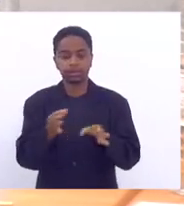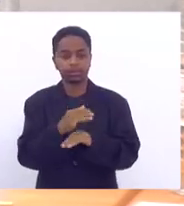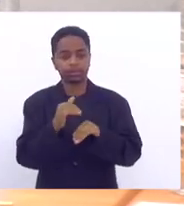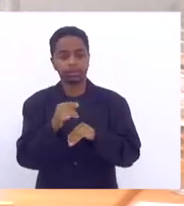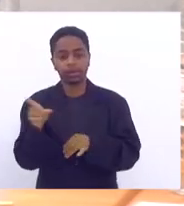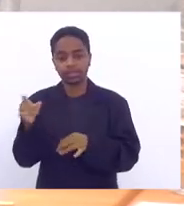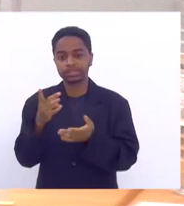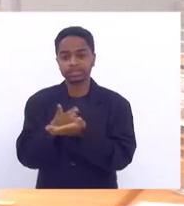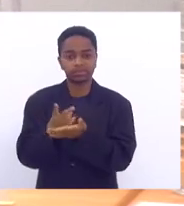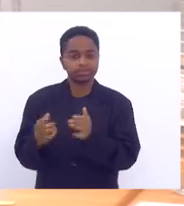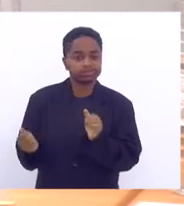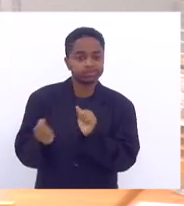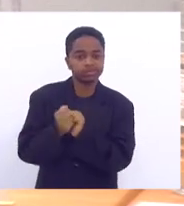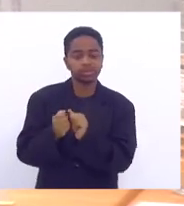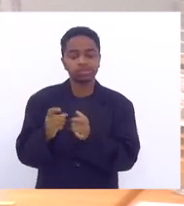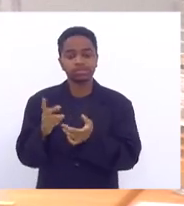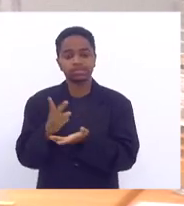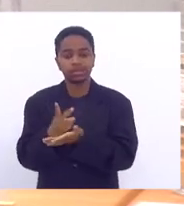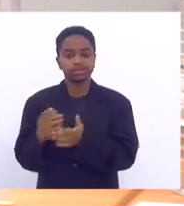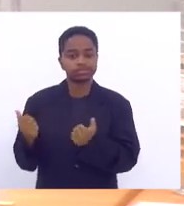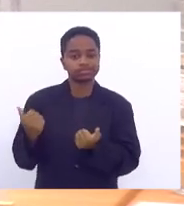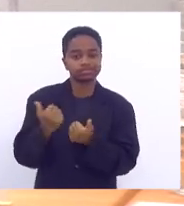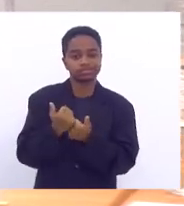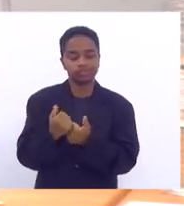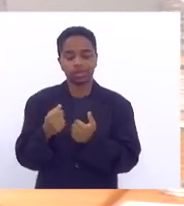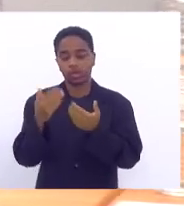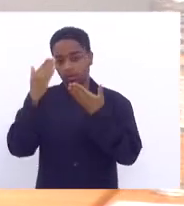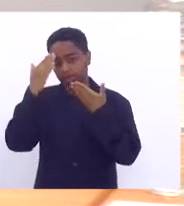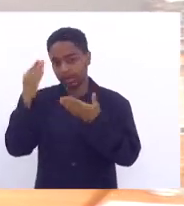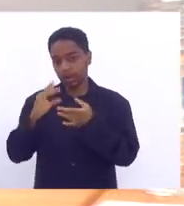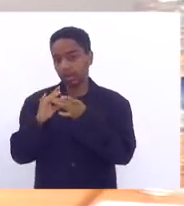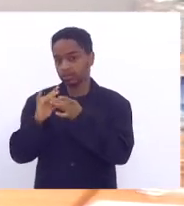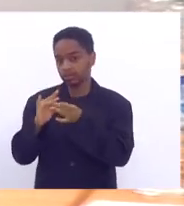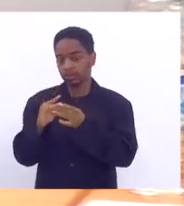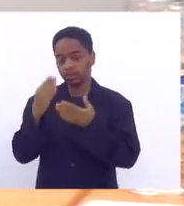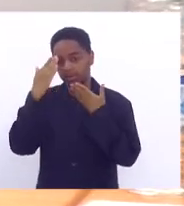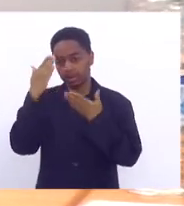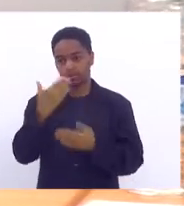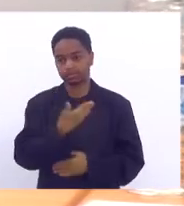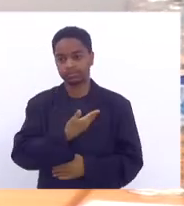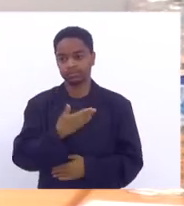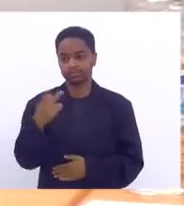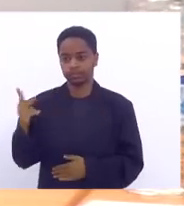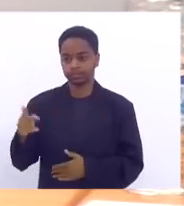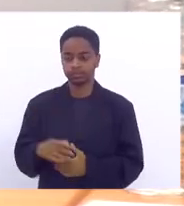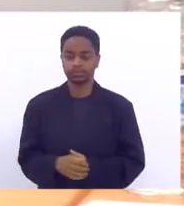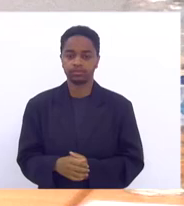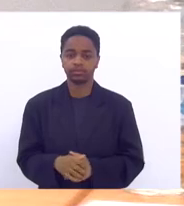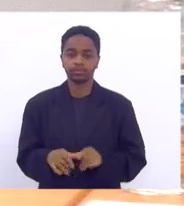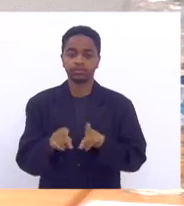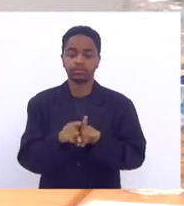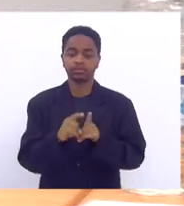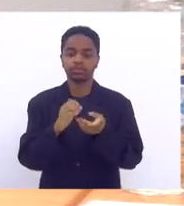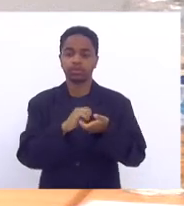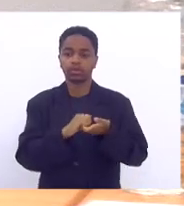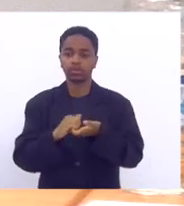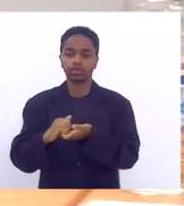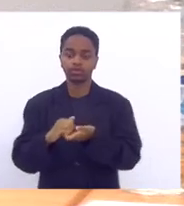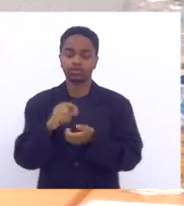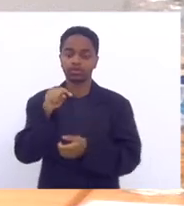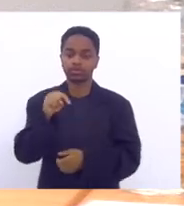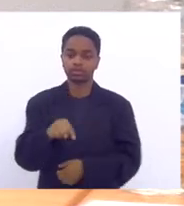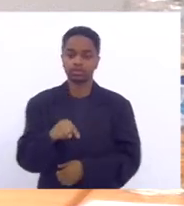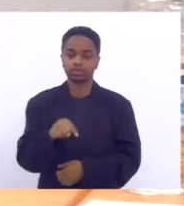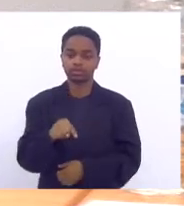Ju muito obrigado por esse por essa parceria por essa amizade saudar aqui eh o